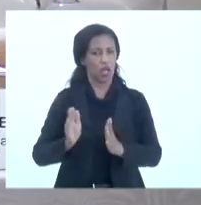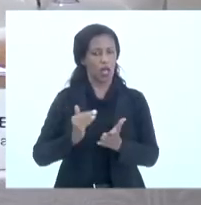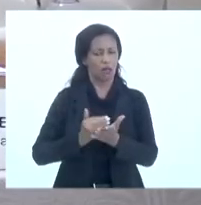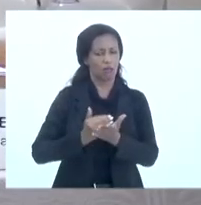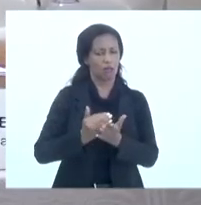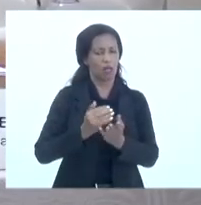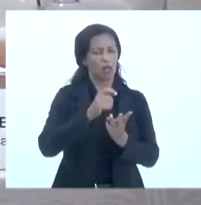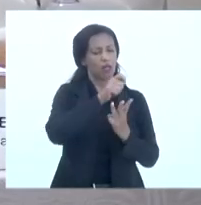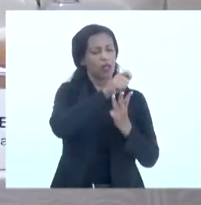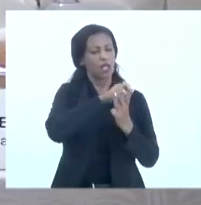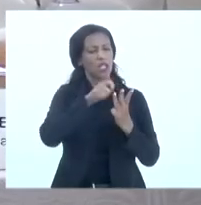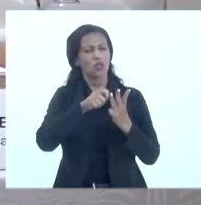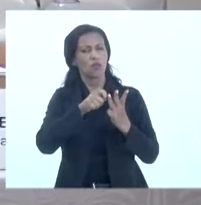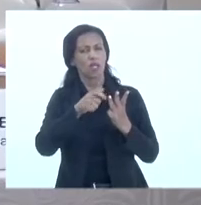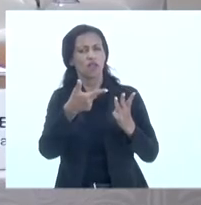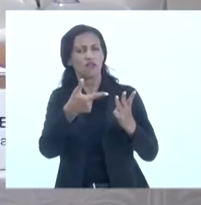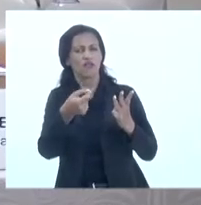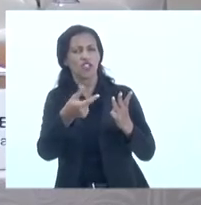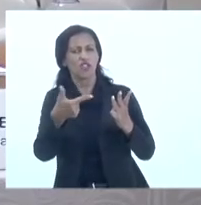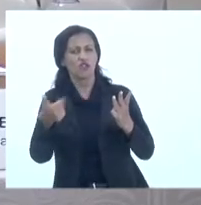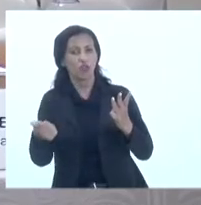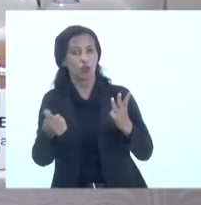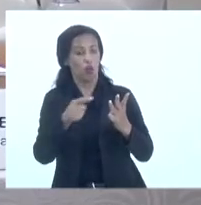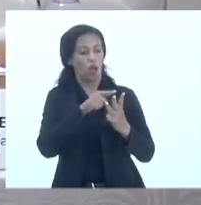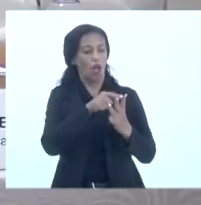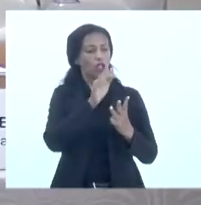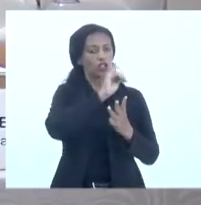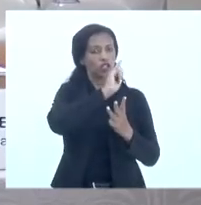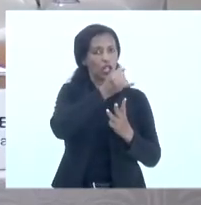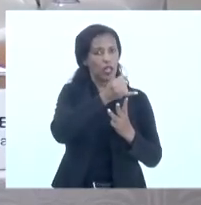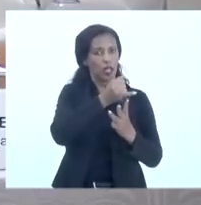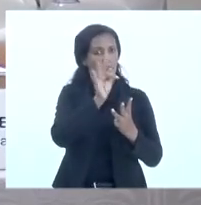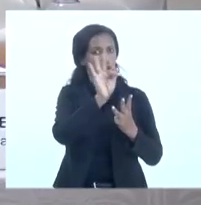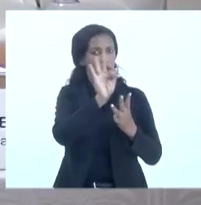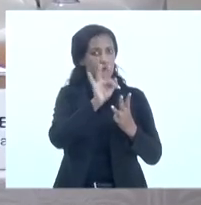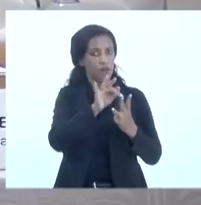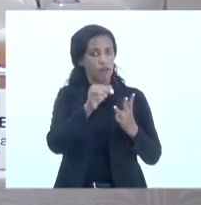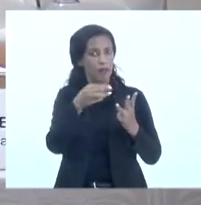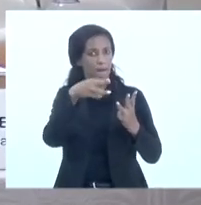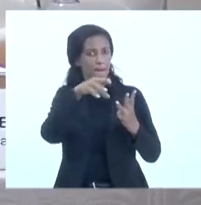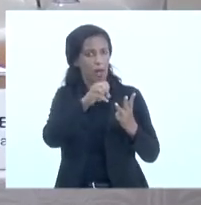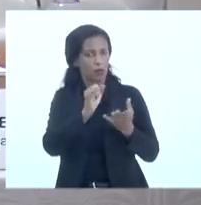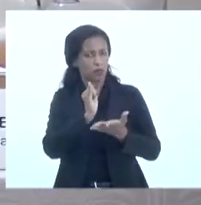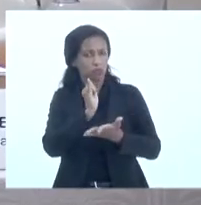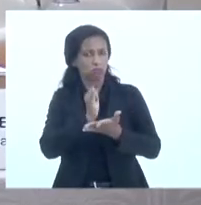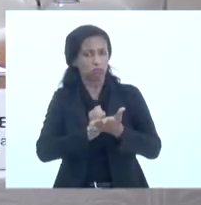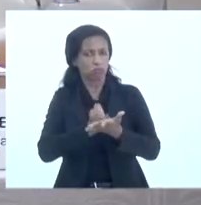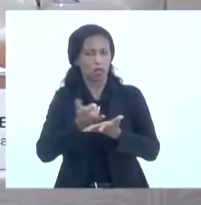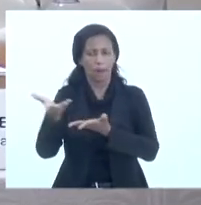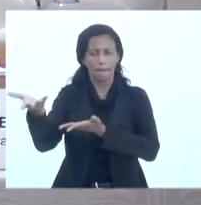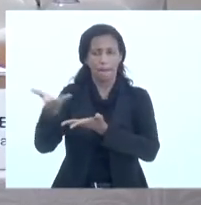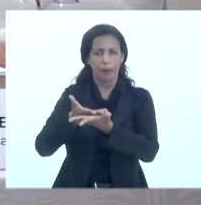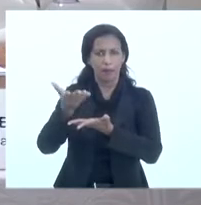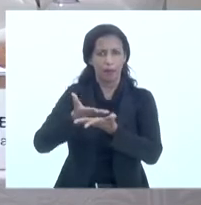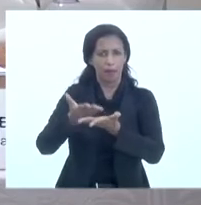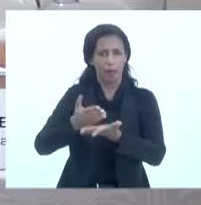trimestre de 2021, janeiro, fevereiro e março, com as receitas recebidas em